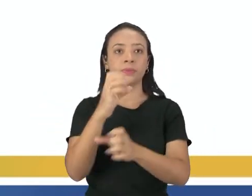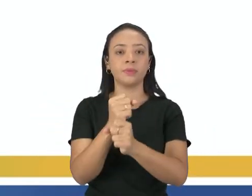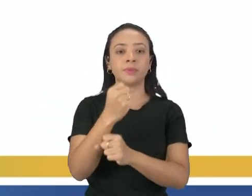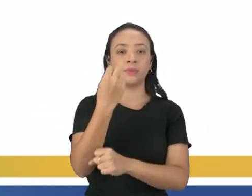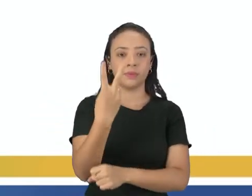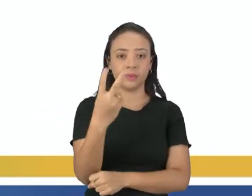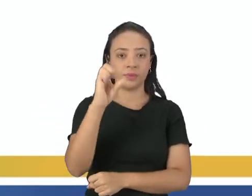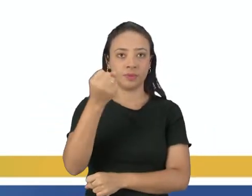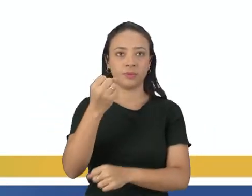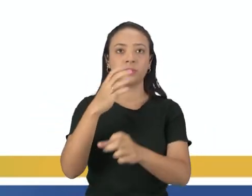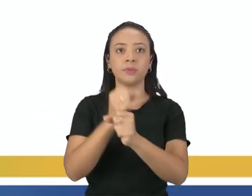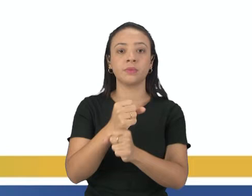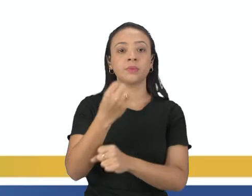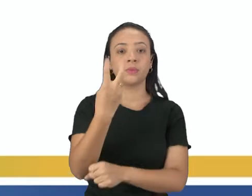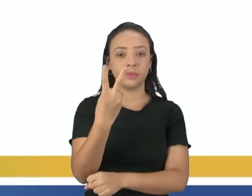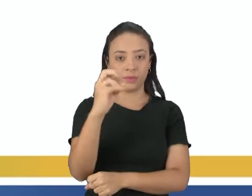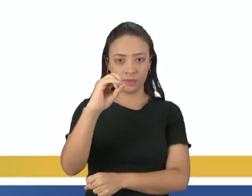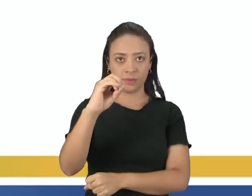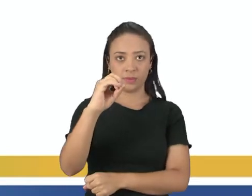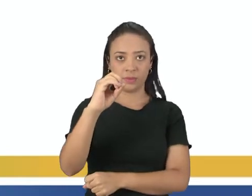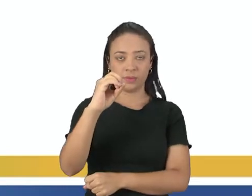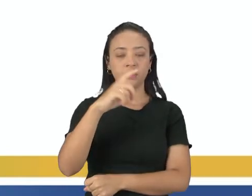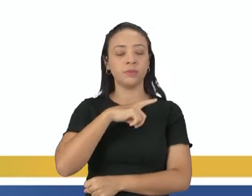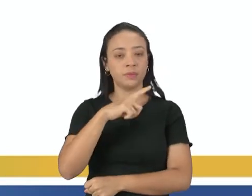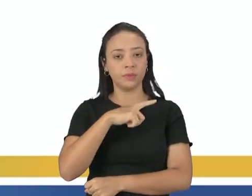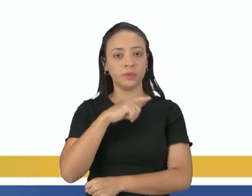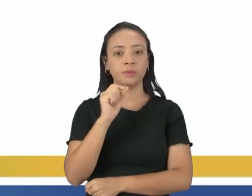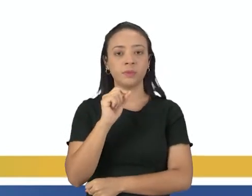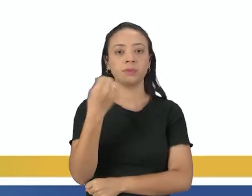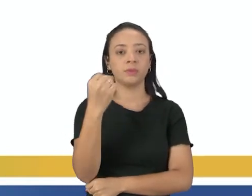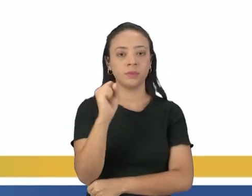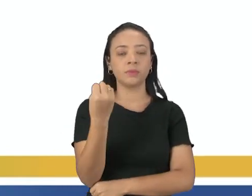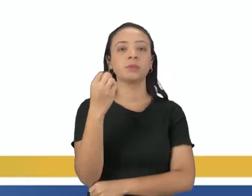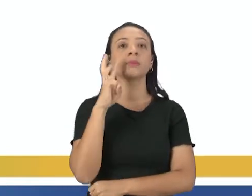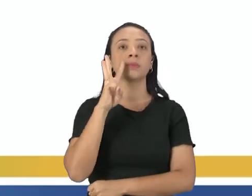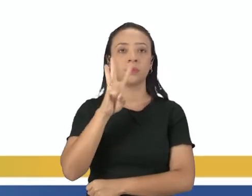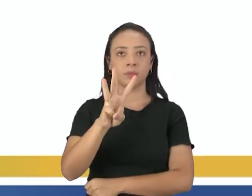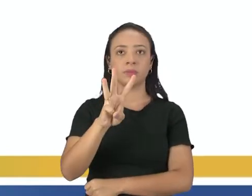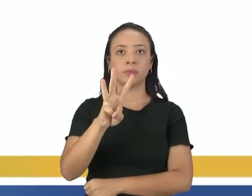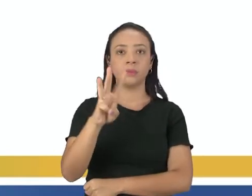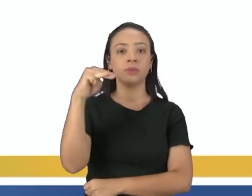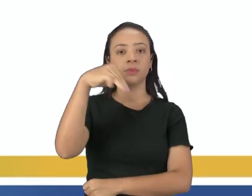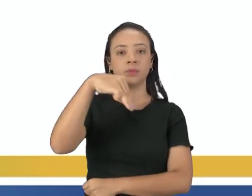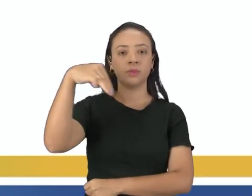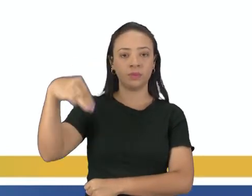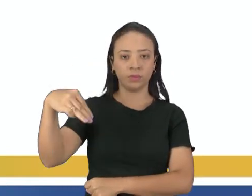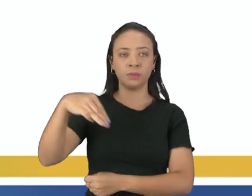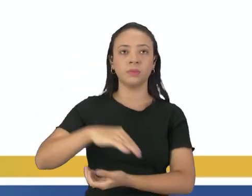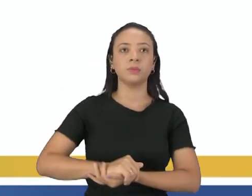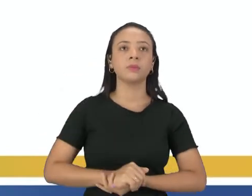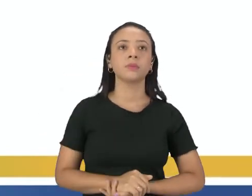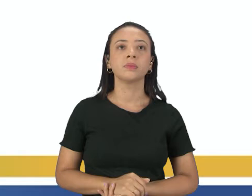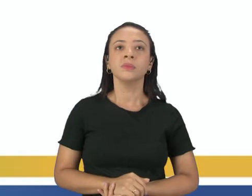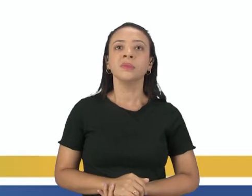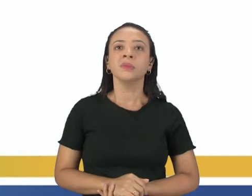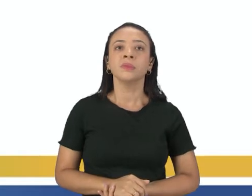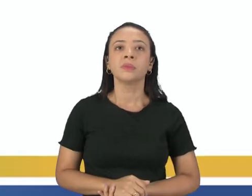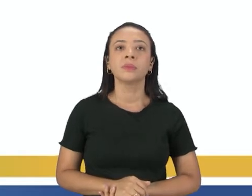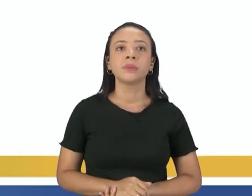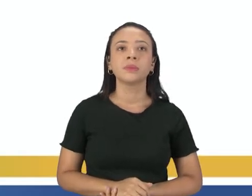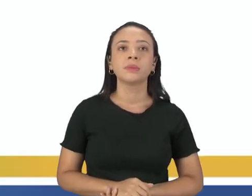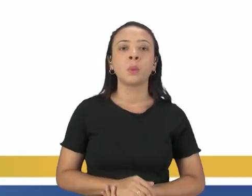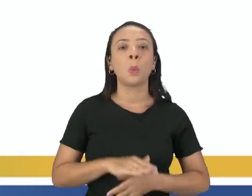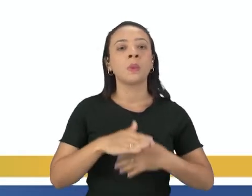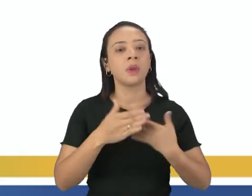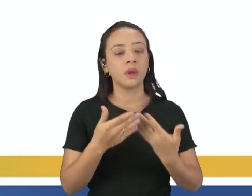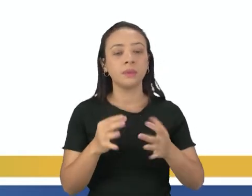mais 28 mais 20, temos aí um total de 83 milímetros, né? Então, esse seria